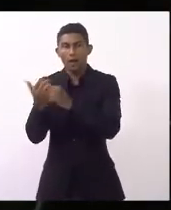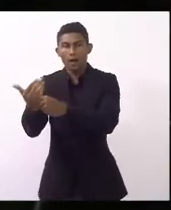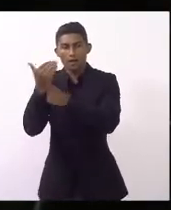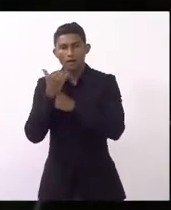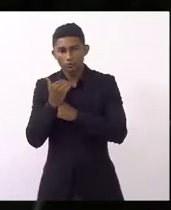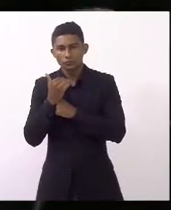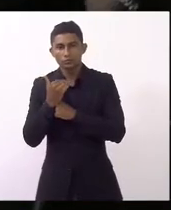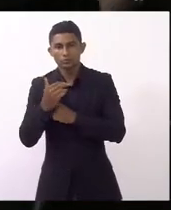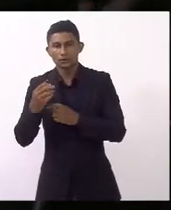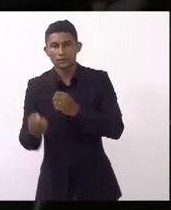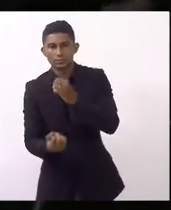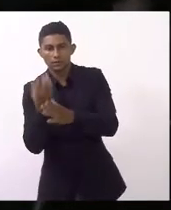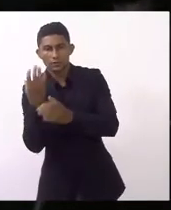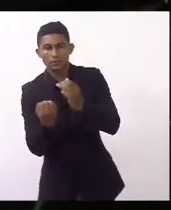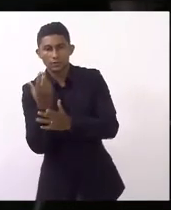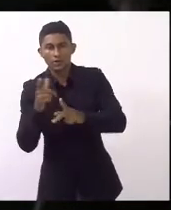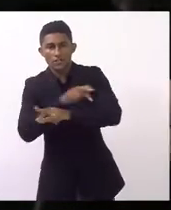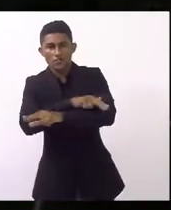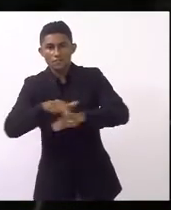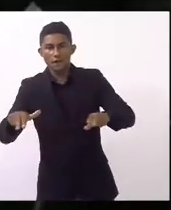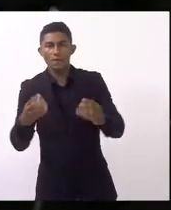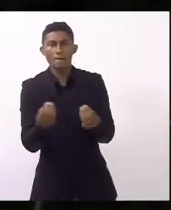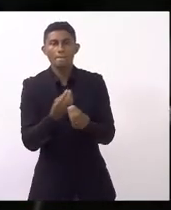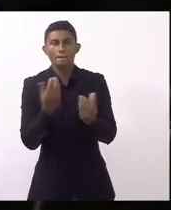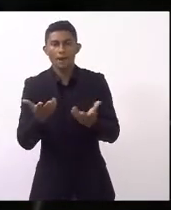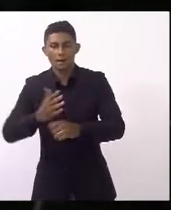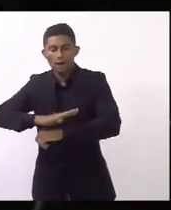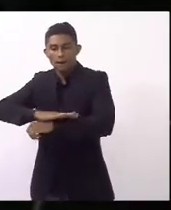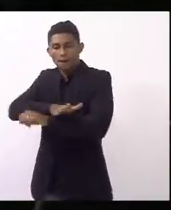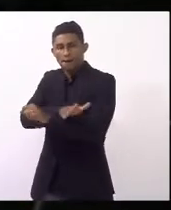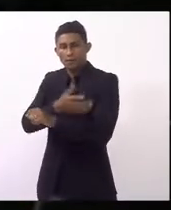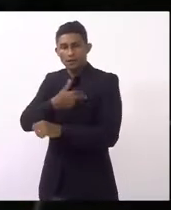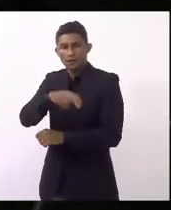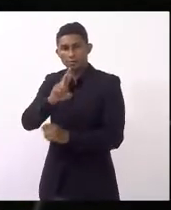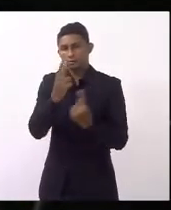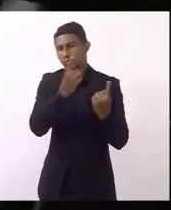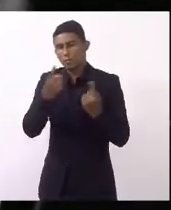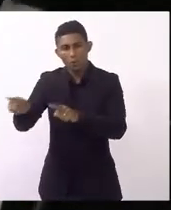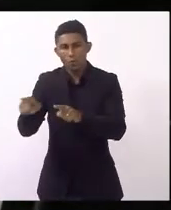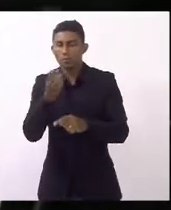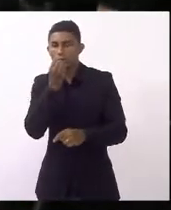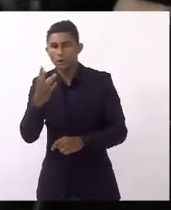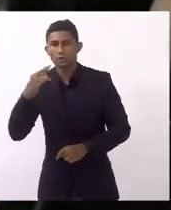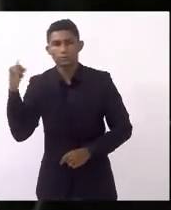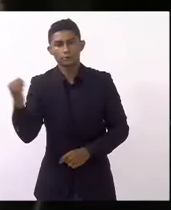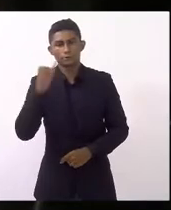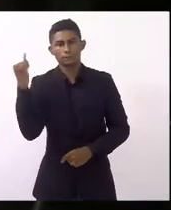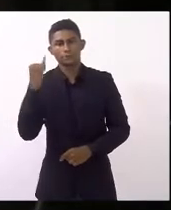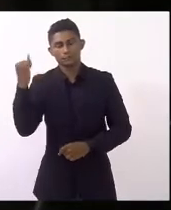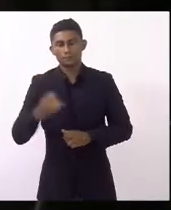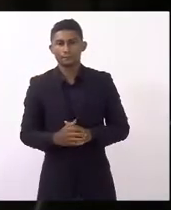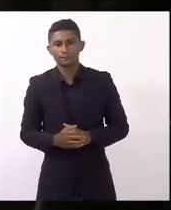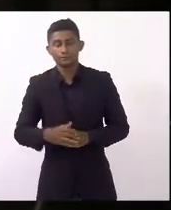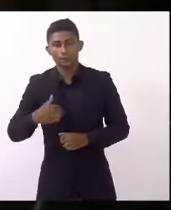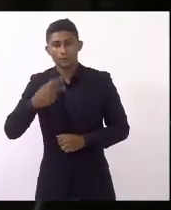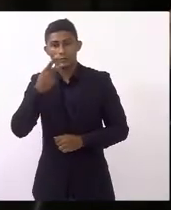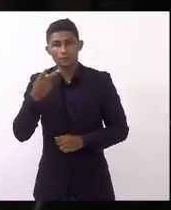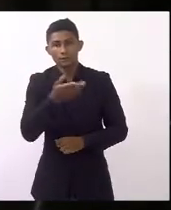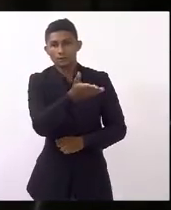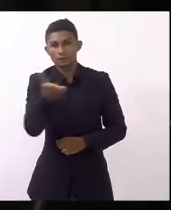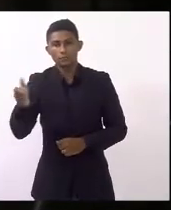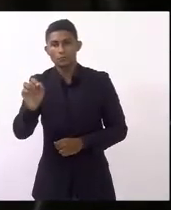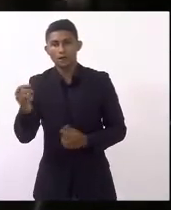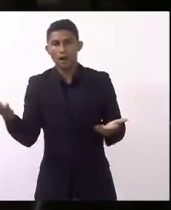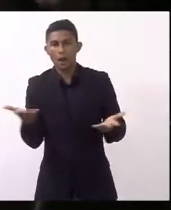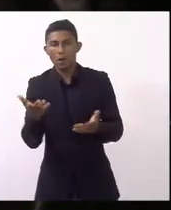e de combate de enfrentamento ao racismo religioso é muito importante quero dizer a vocês